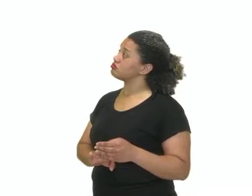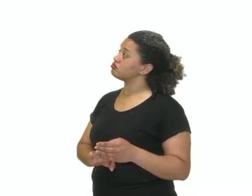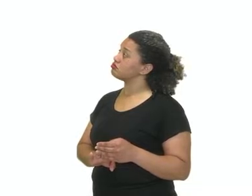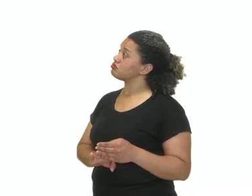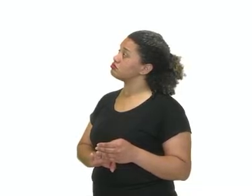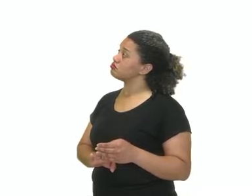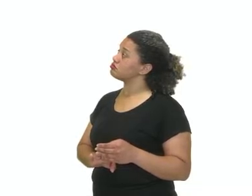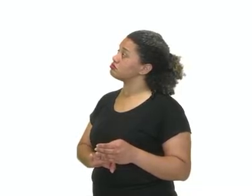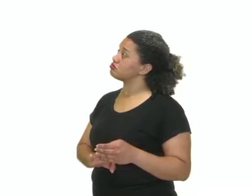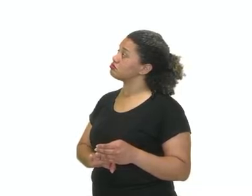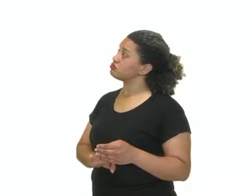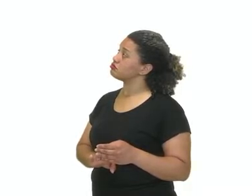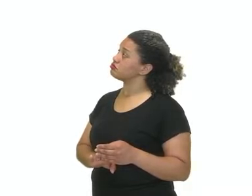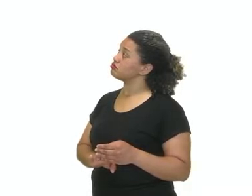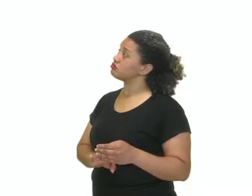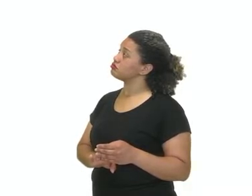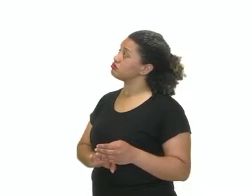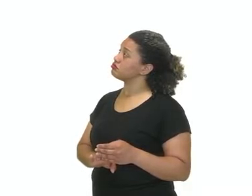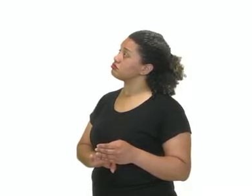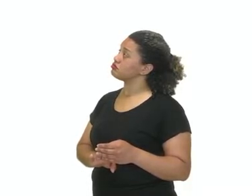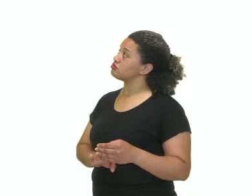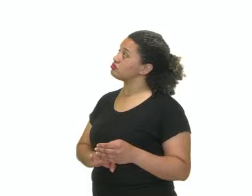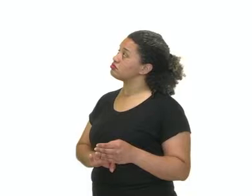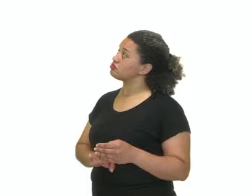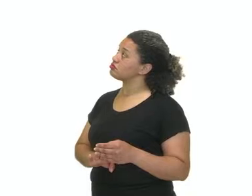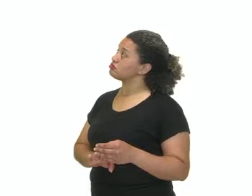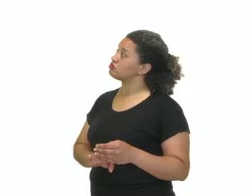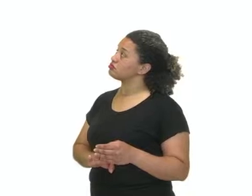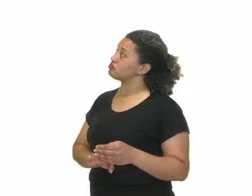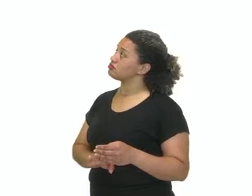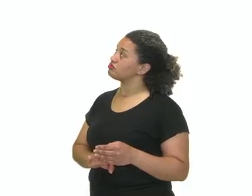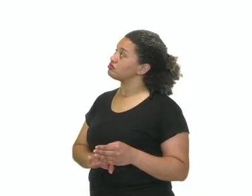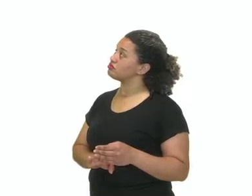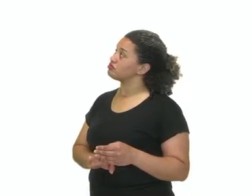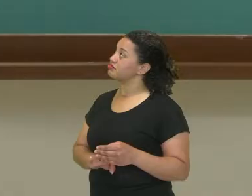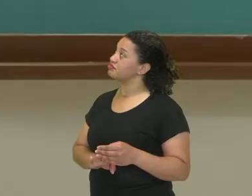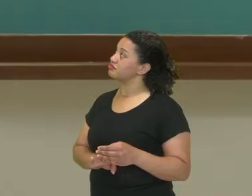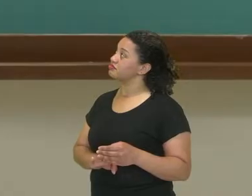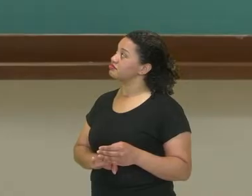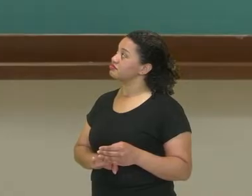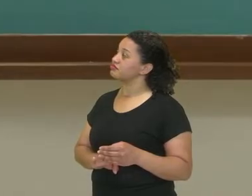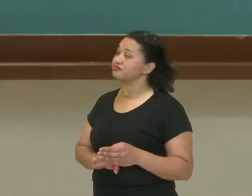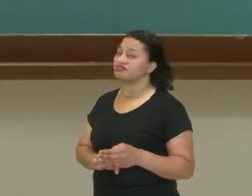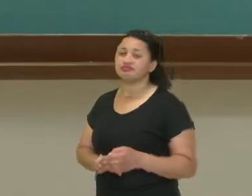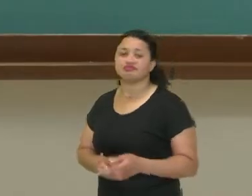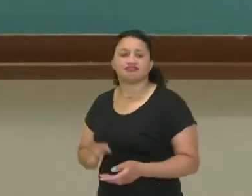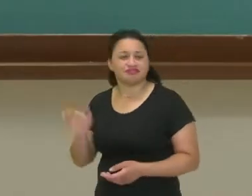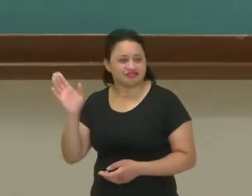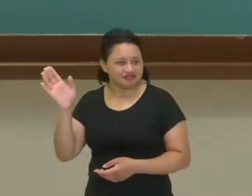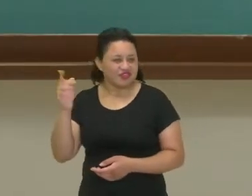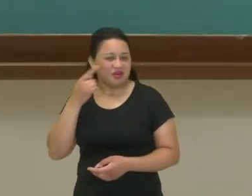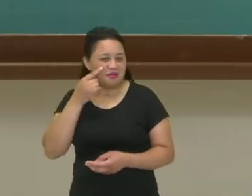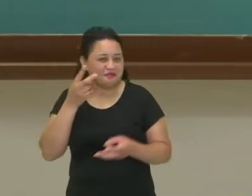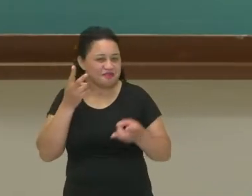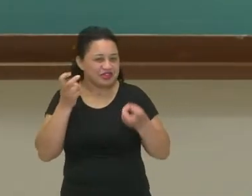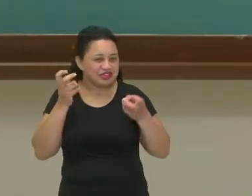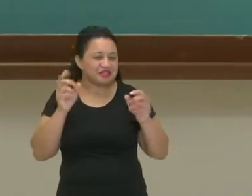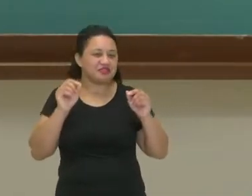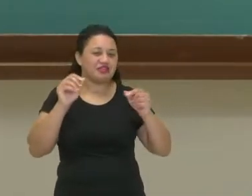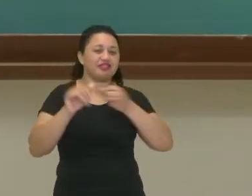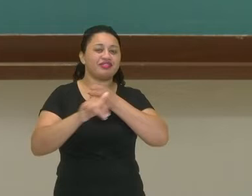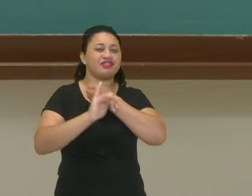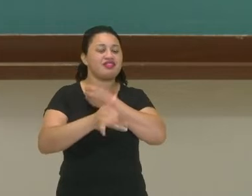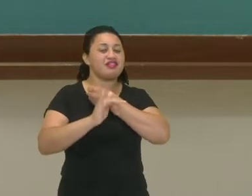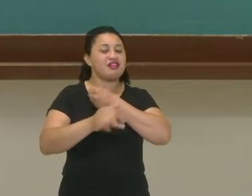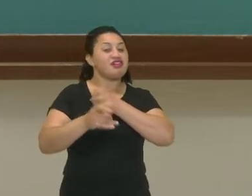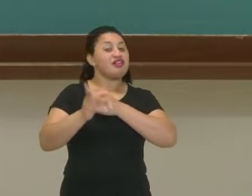mais sobre o espaço do que qualquer datilógrafo da NASA. Meus queridos e minhas queridas, vocês perceberam, a crônica não